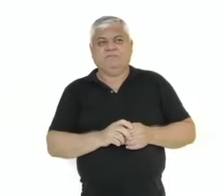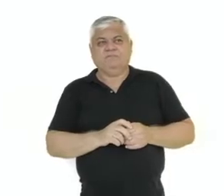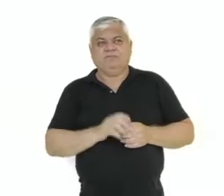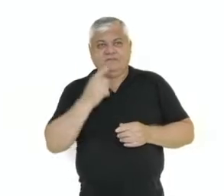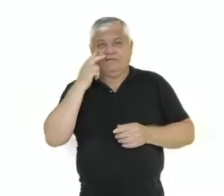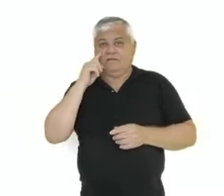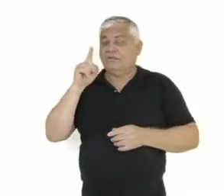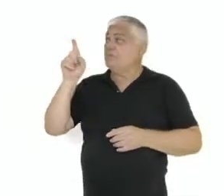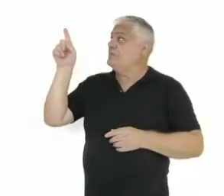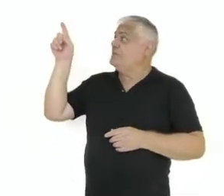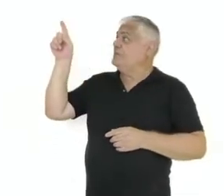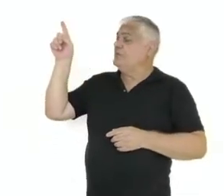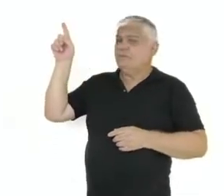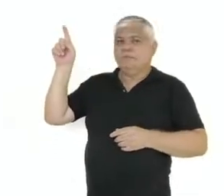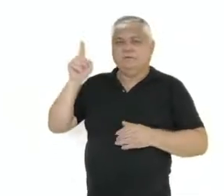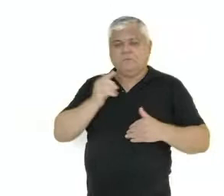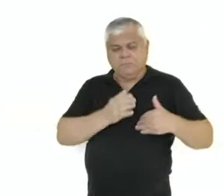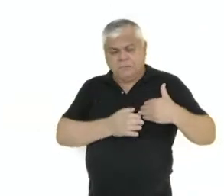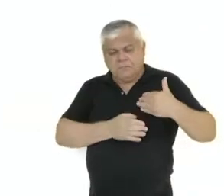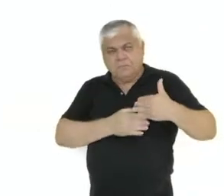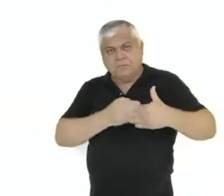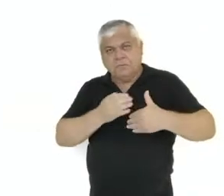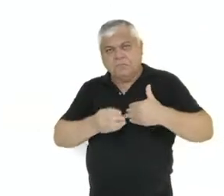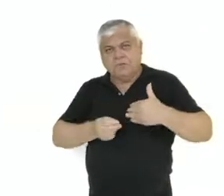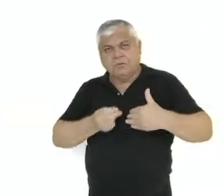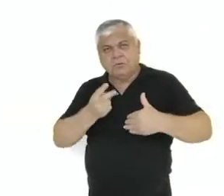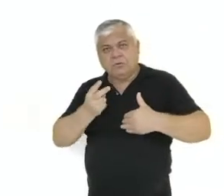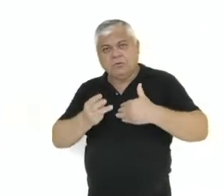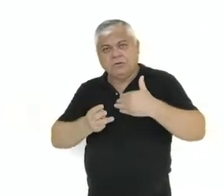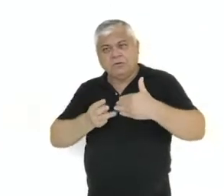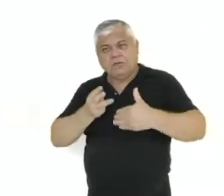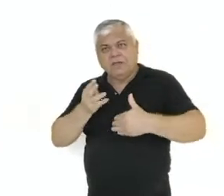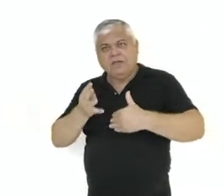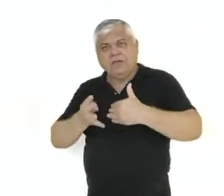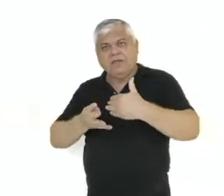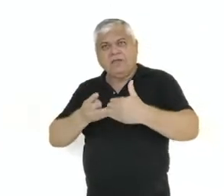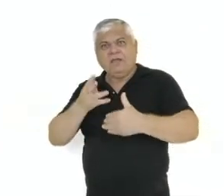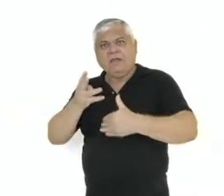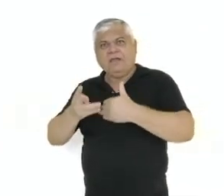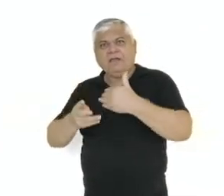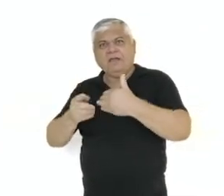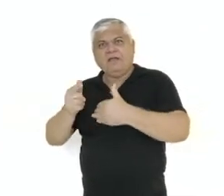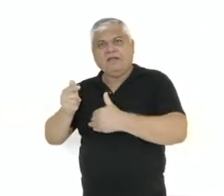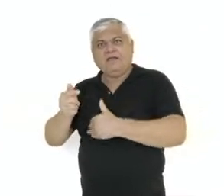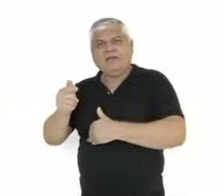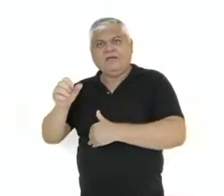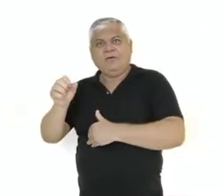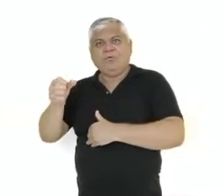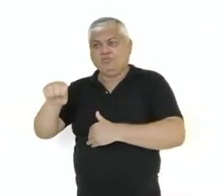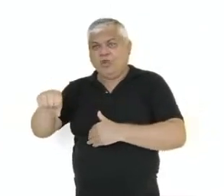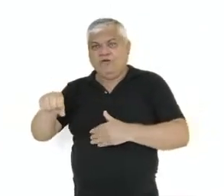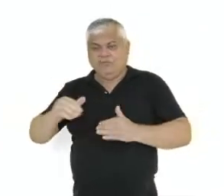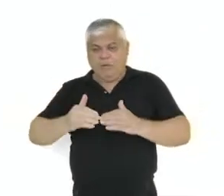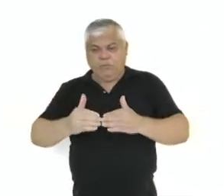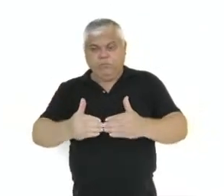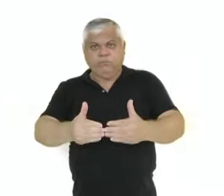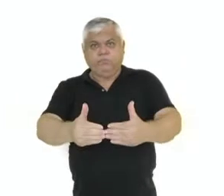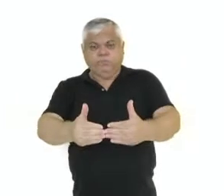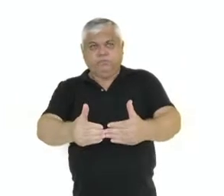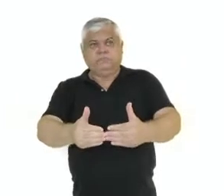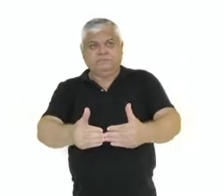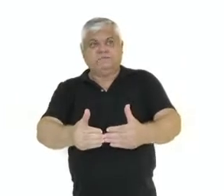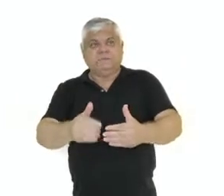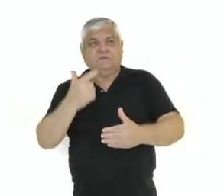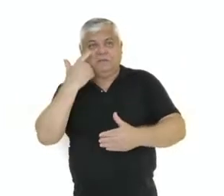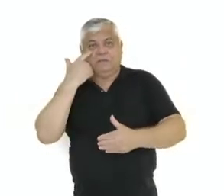né, ao longo. Então, 2 meses, 3 meses, 4, 5, 6, 7, 8, 9 meses, né? A que mais chama